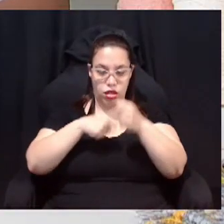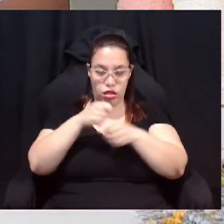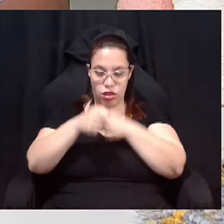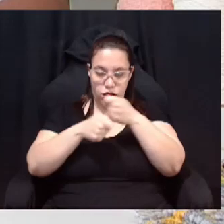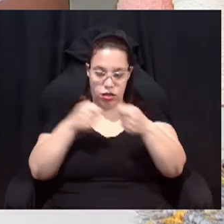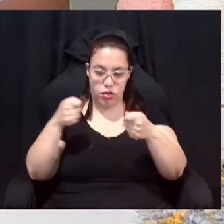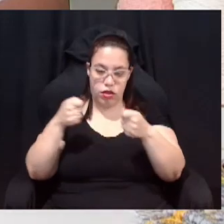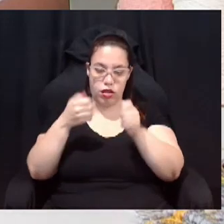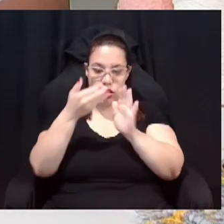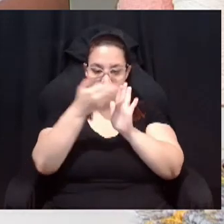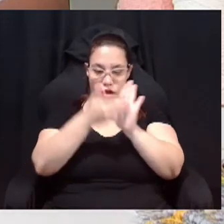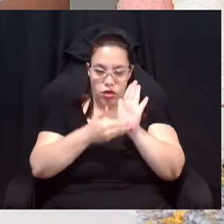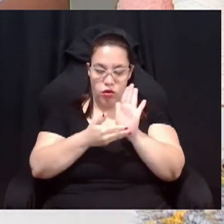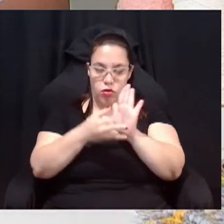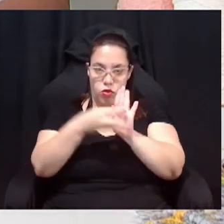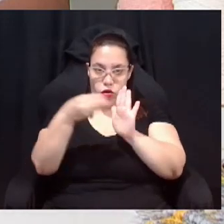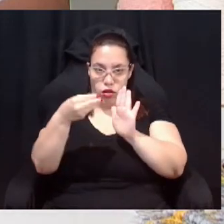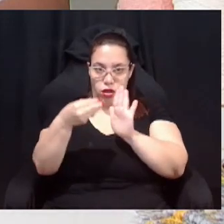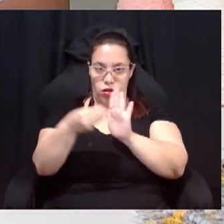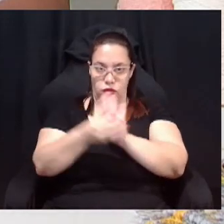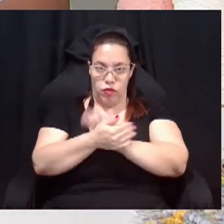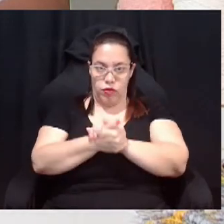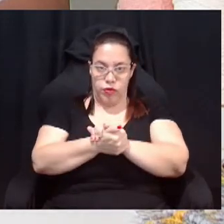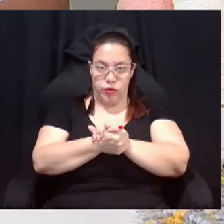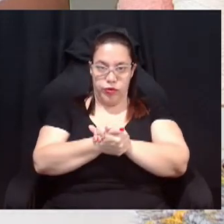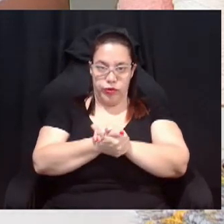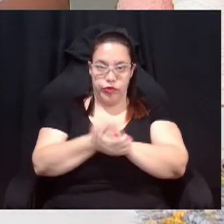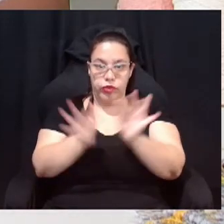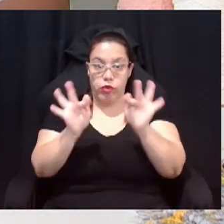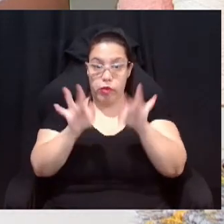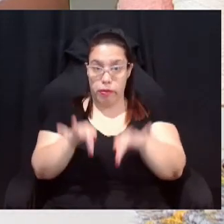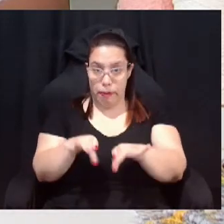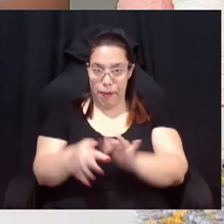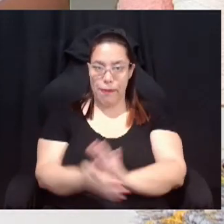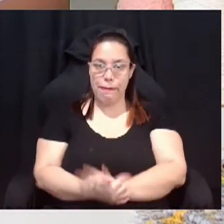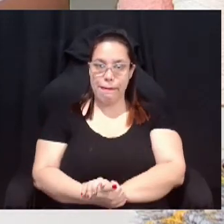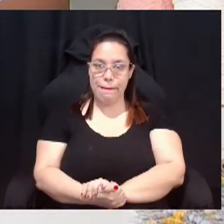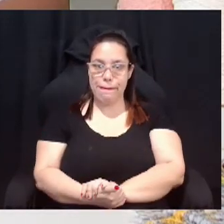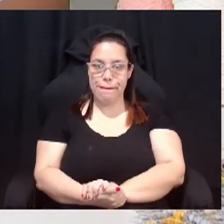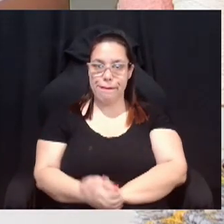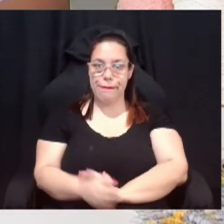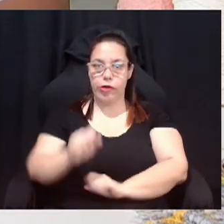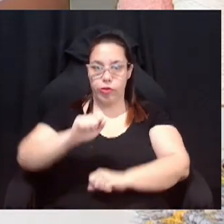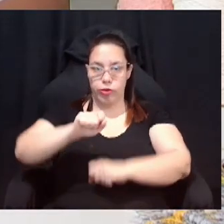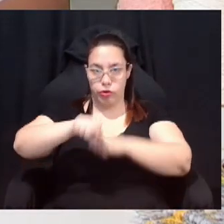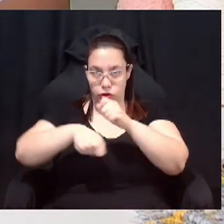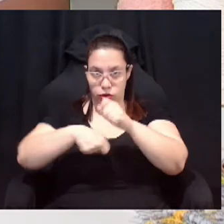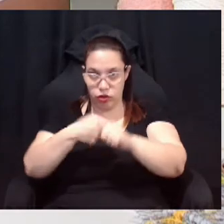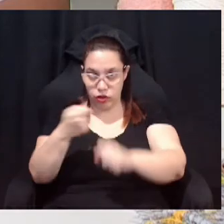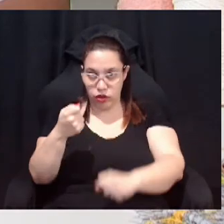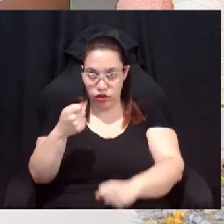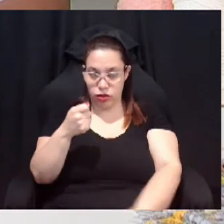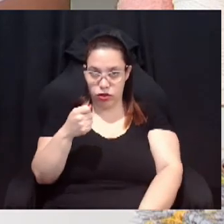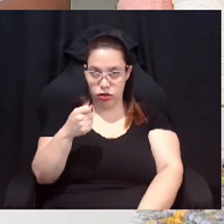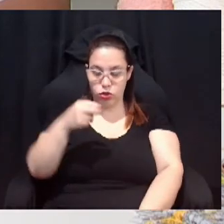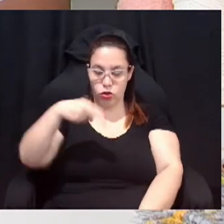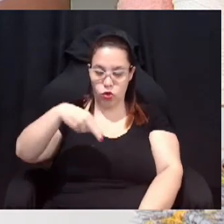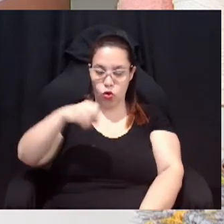formato. Agora a gente vai finalizar com um outro nó. É o nó invisível que a gente fala,